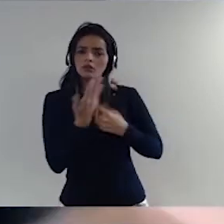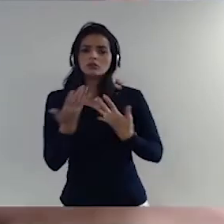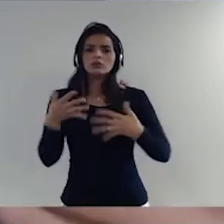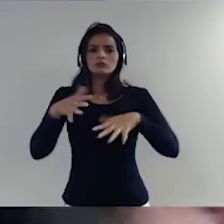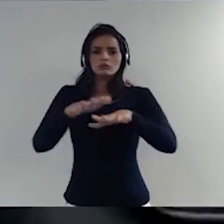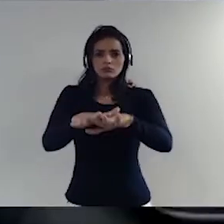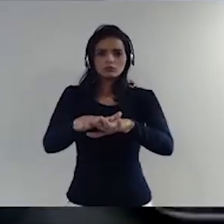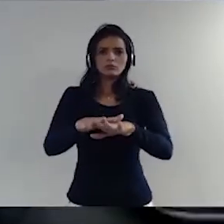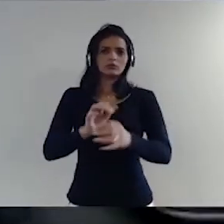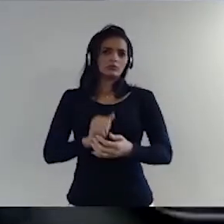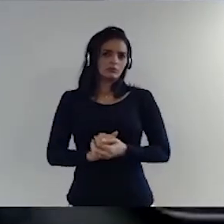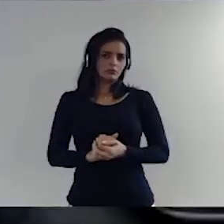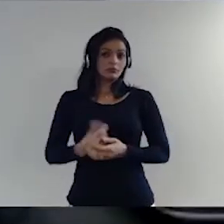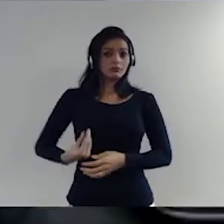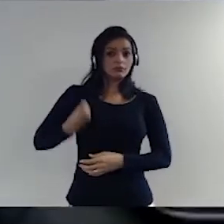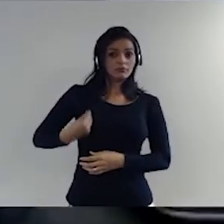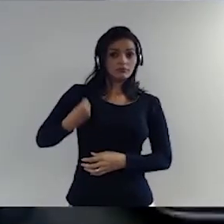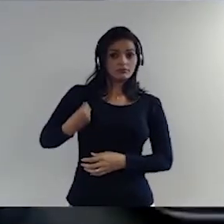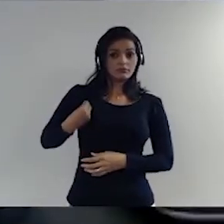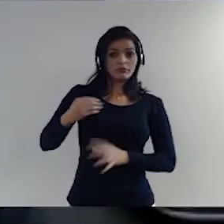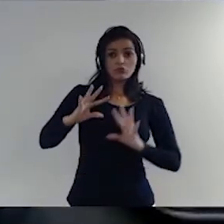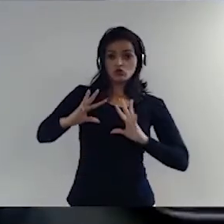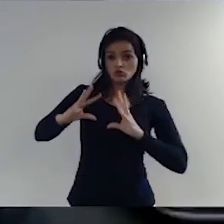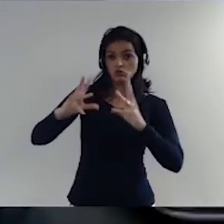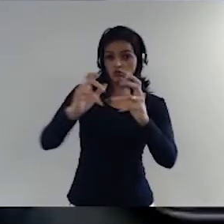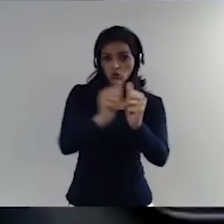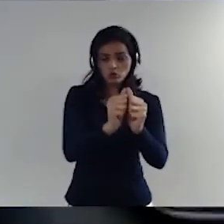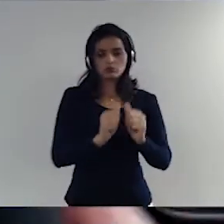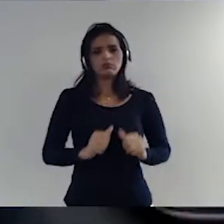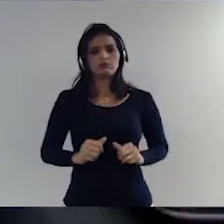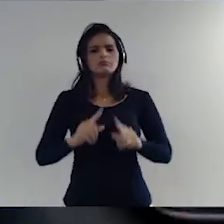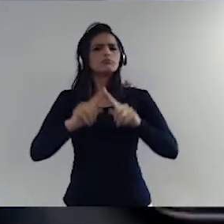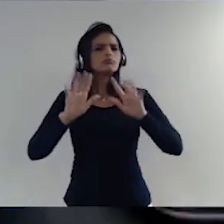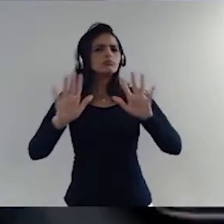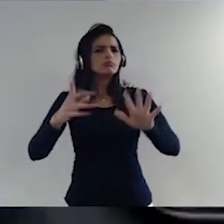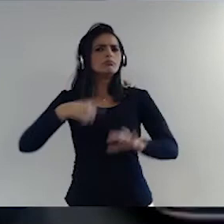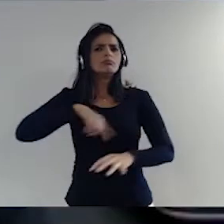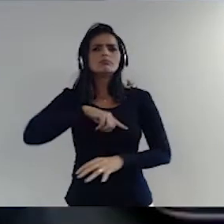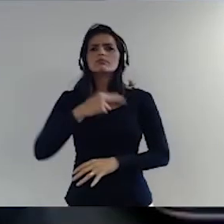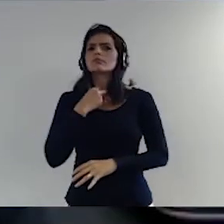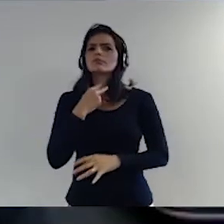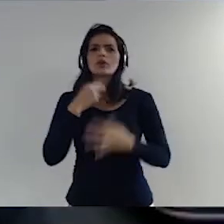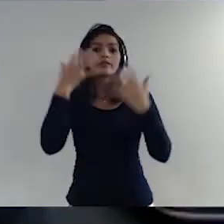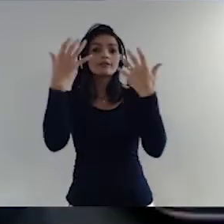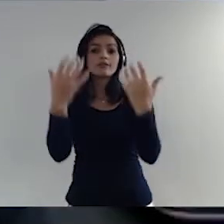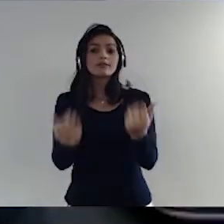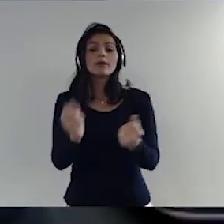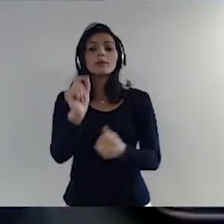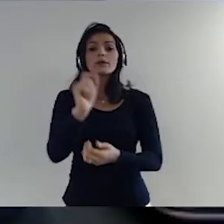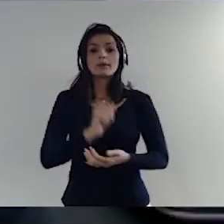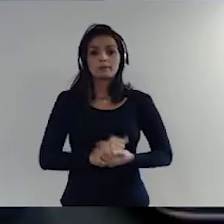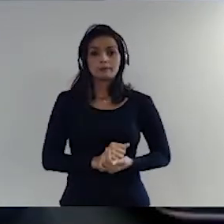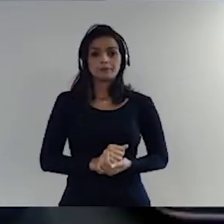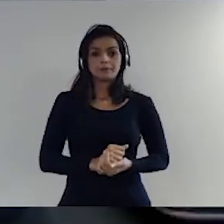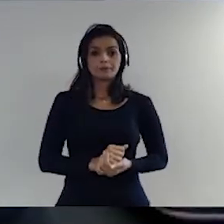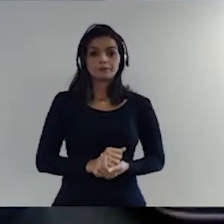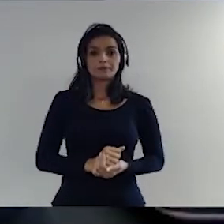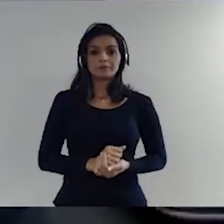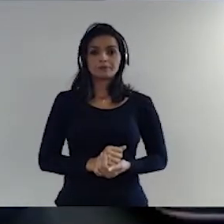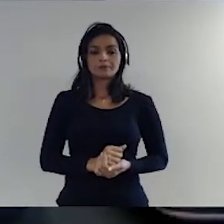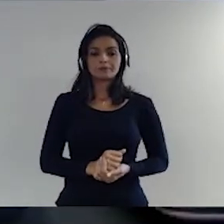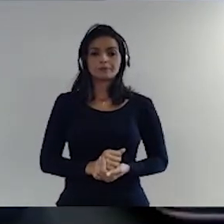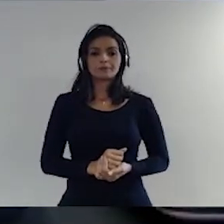e como instrumento de participação de todos. O que nós não podemos admitir é que haja